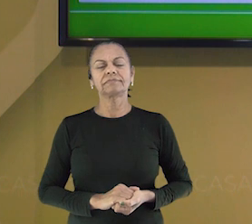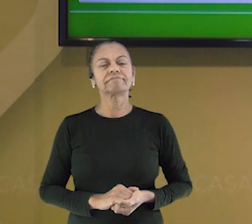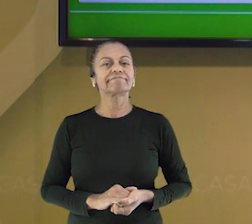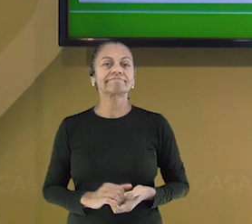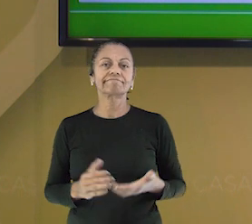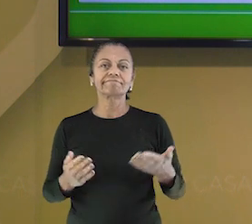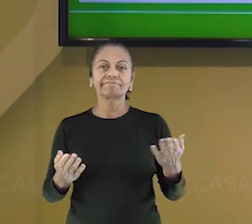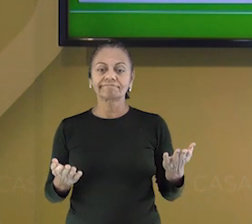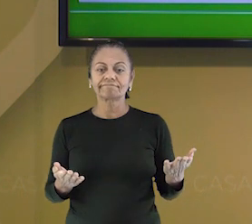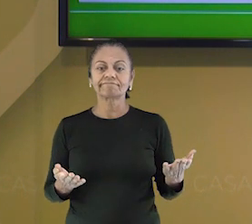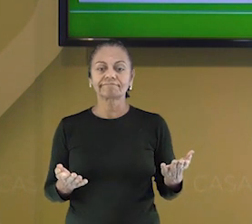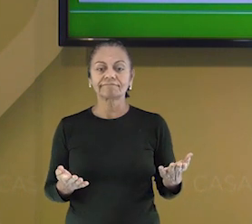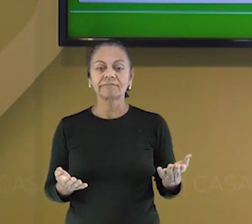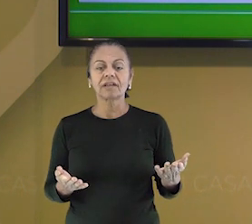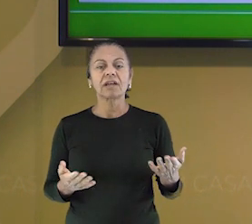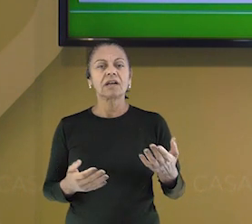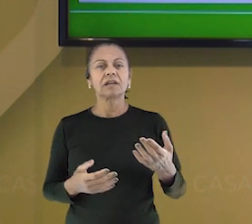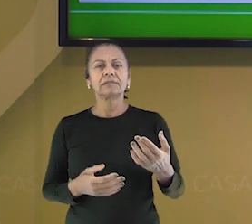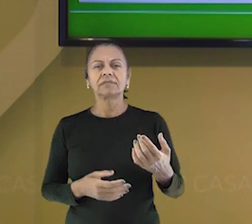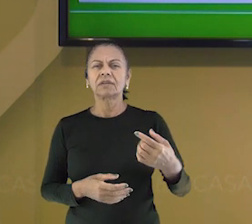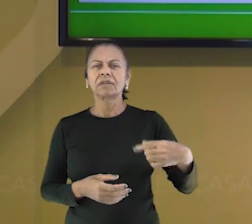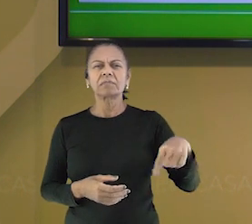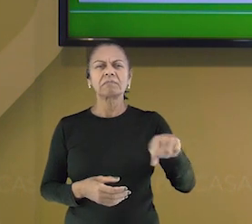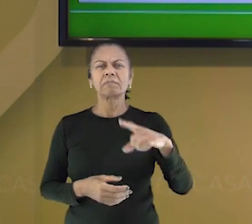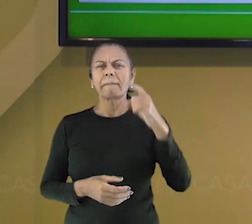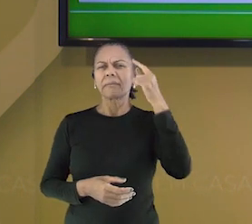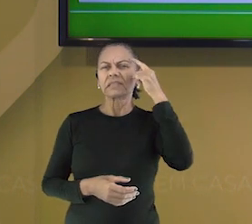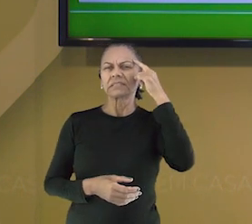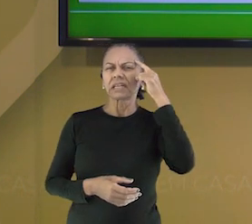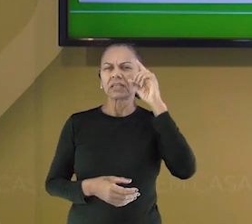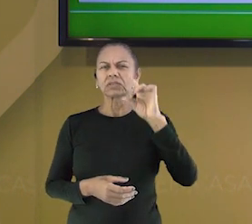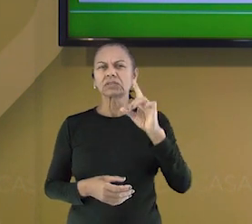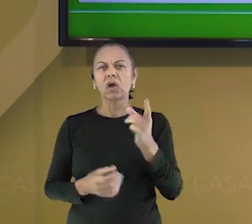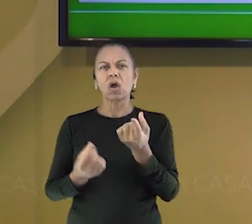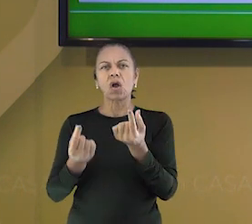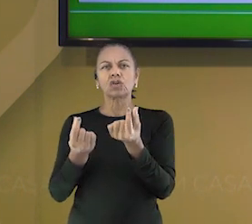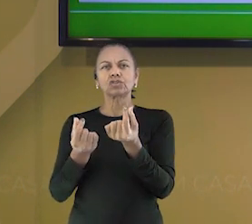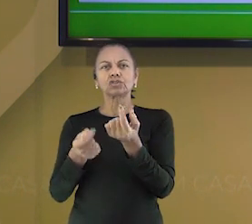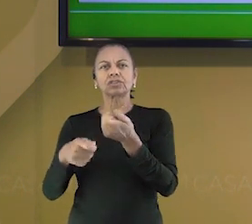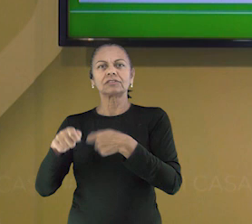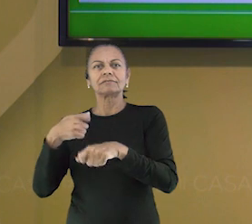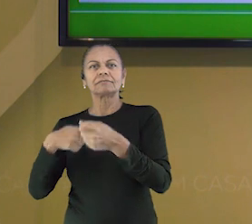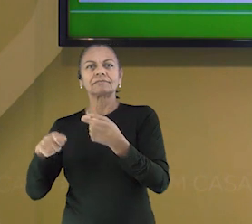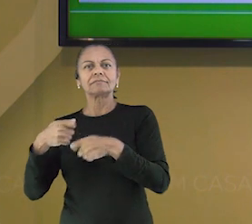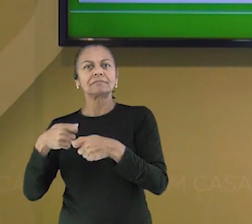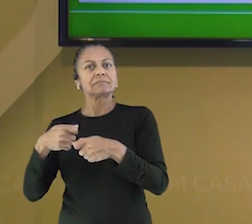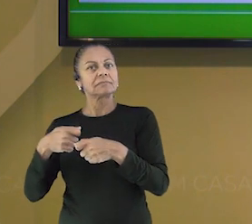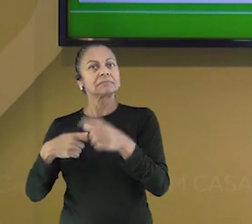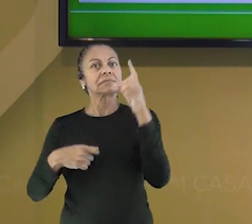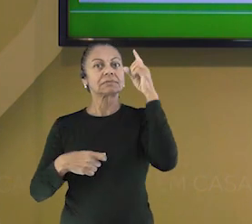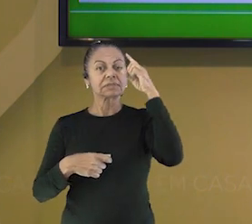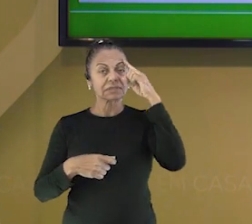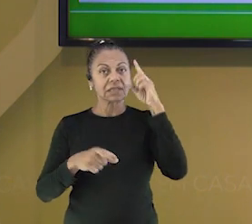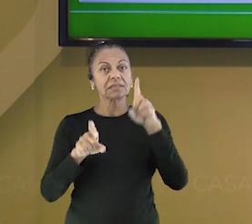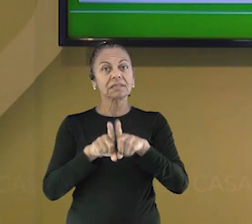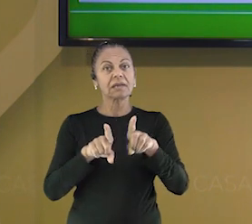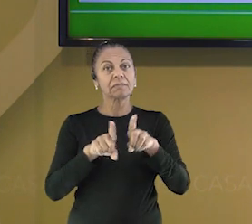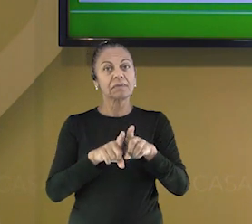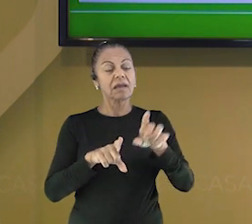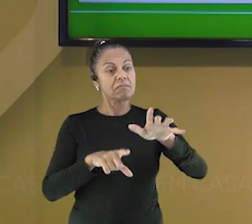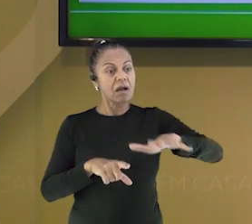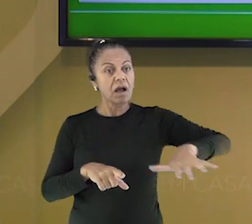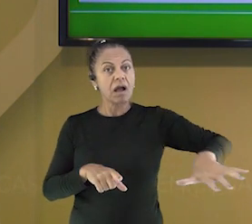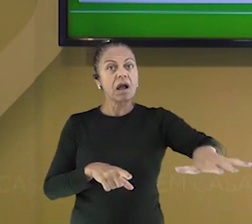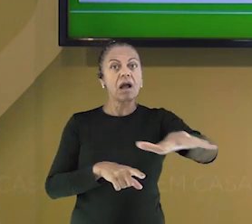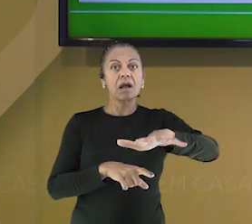celulose, mas a gente não pode pensar só na questão econômica. A gente tem que pensar na questão ambiental também, e nesse sentido,